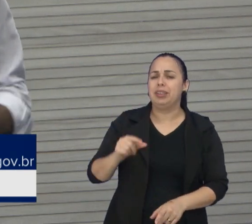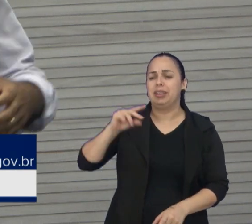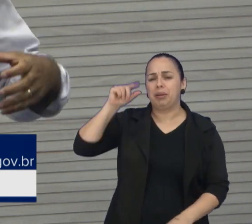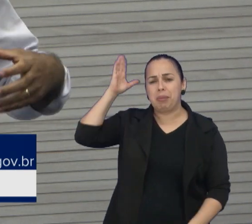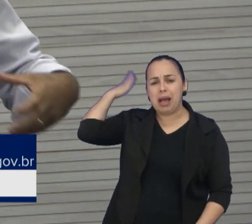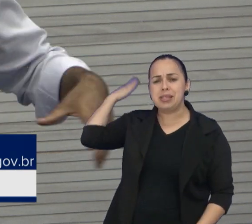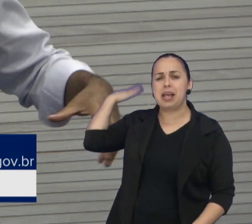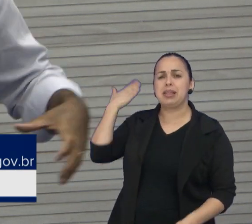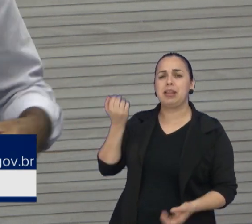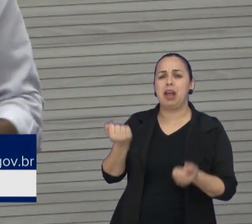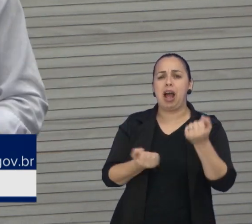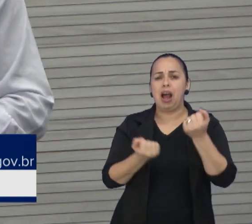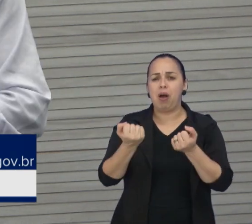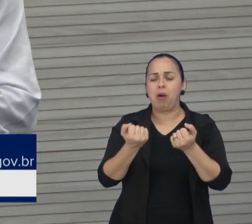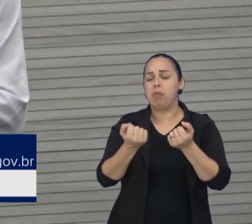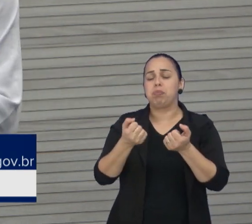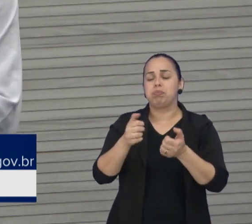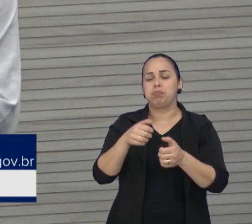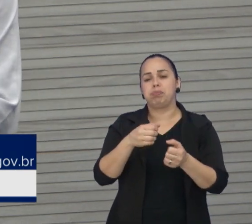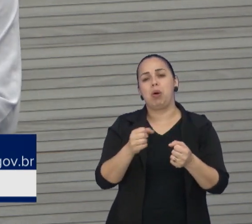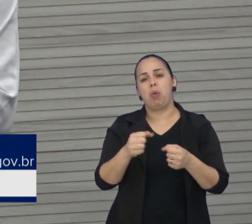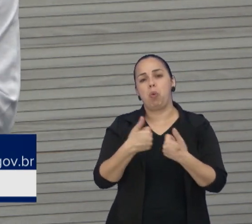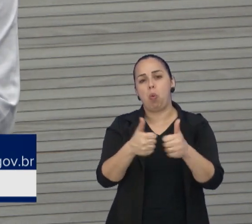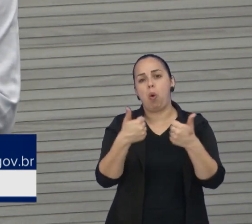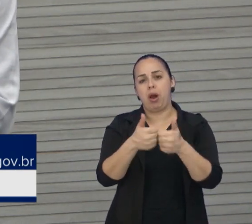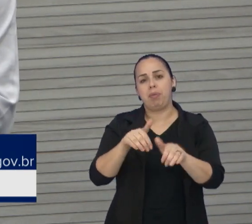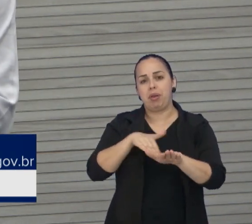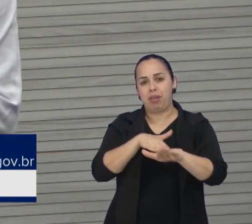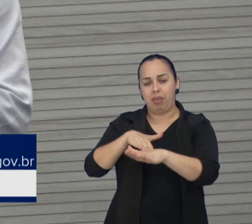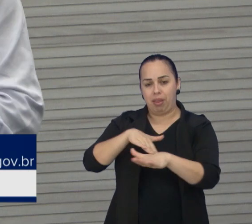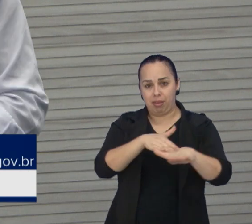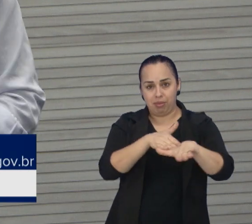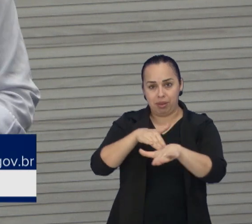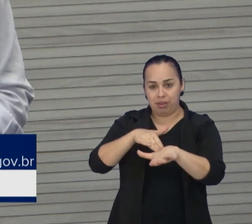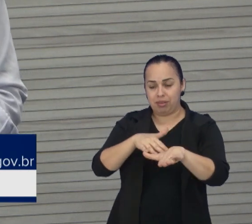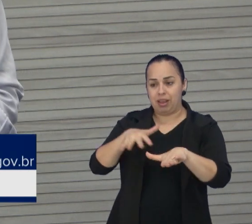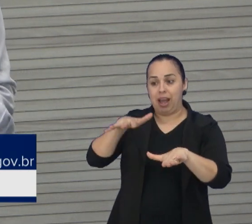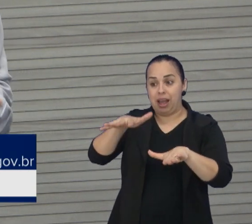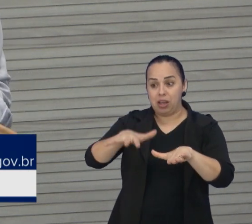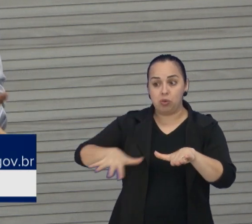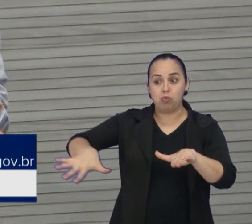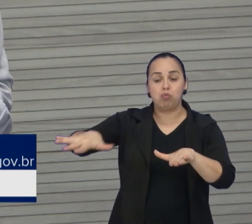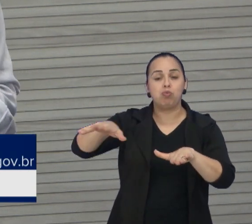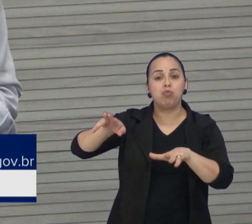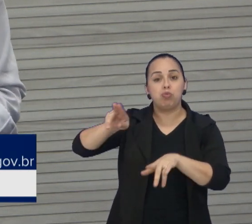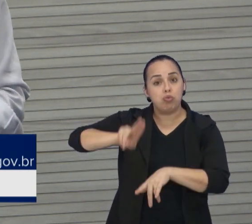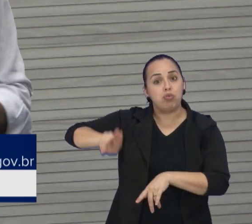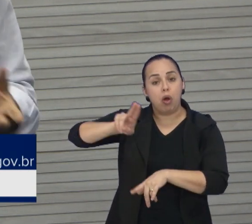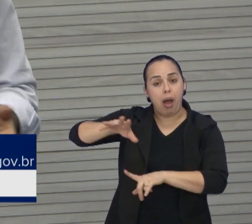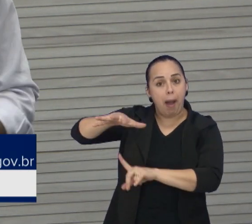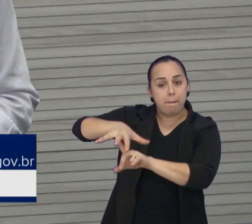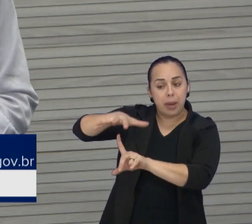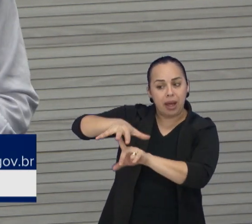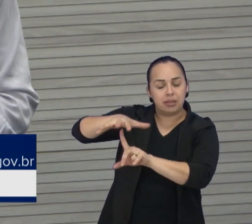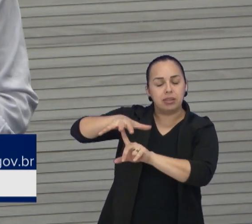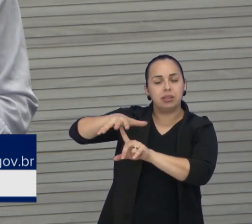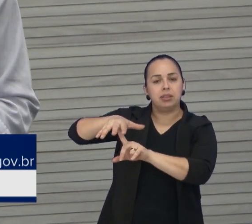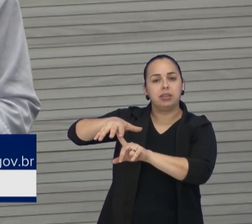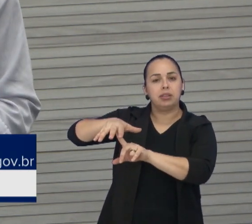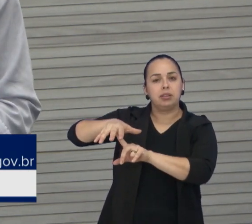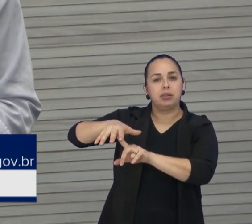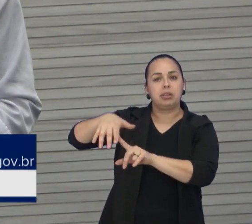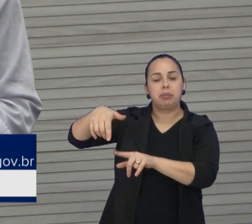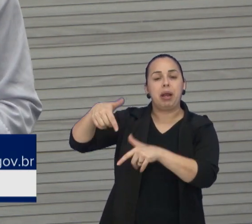Verde se instalou, eles usaram a praça como um terreno, como uma área